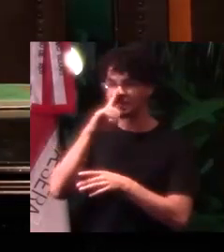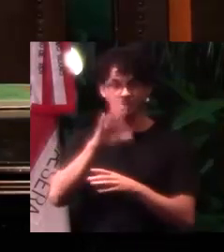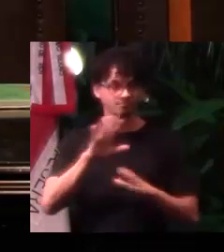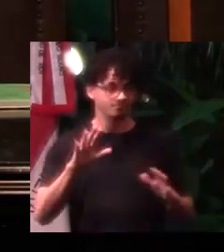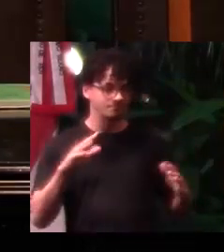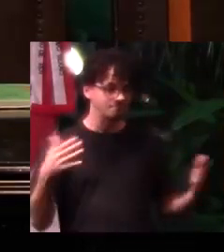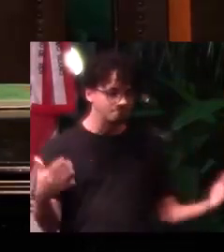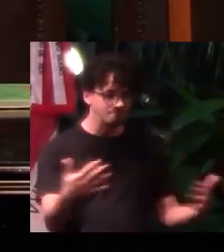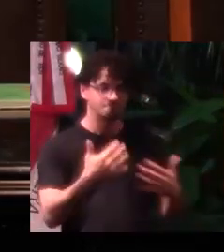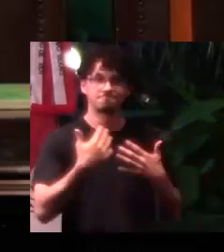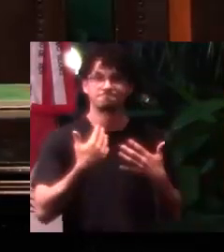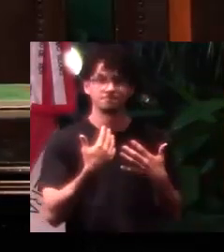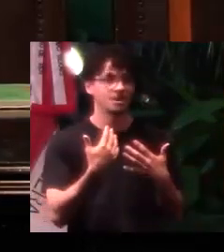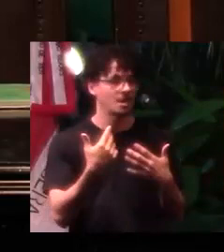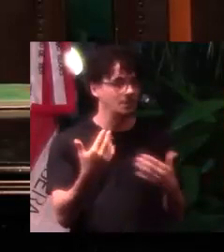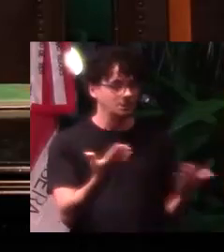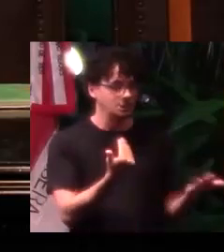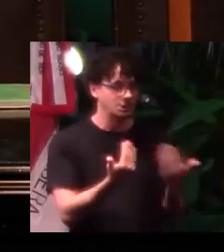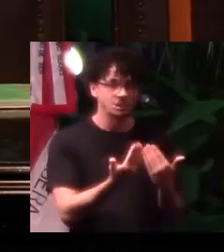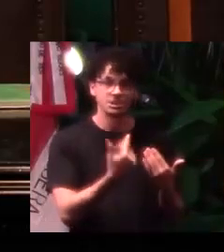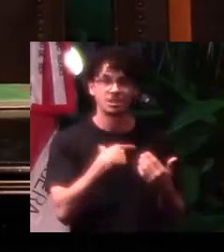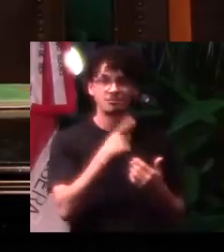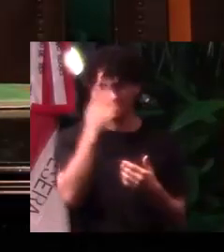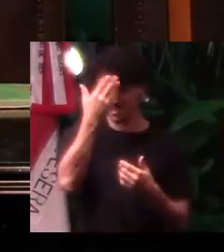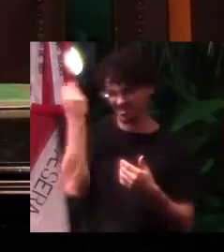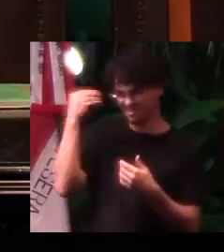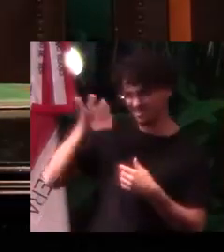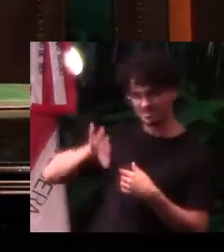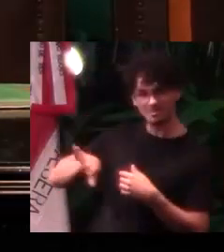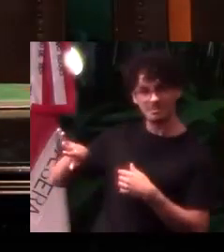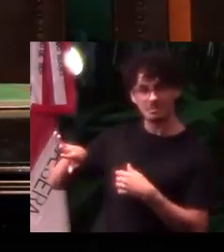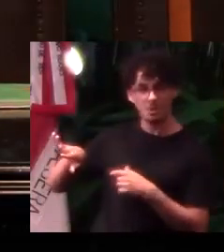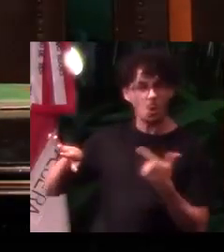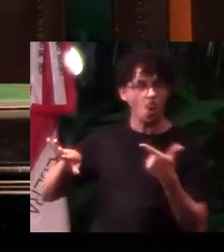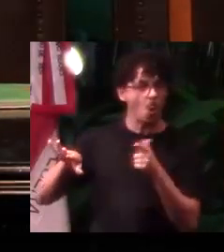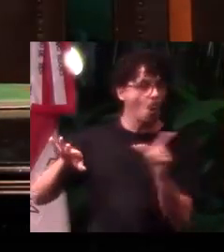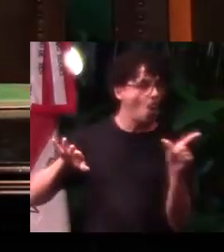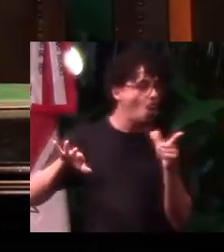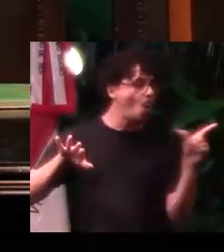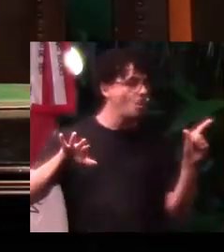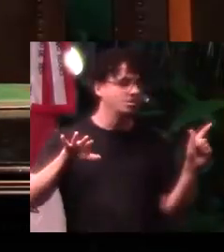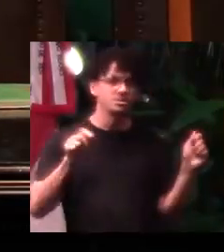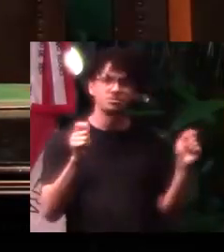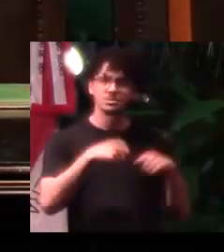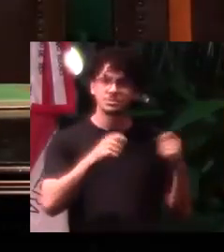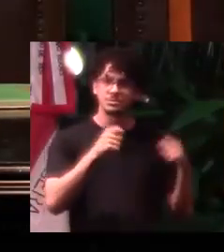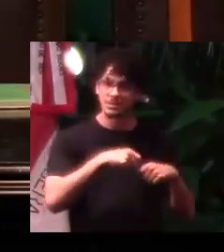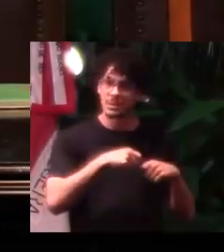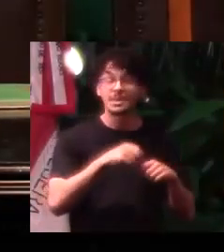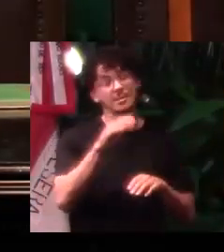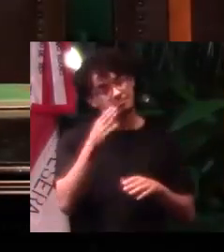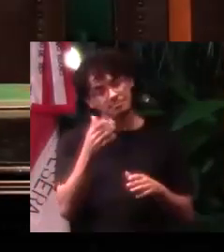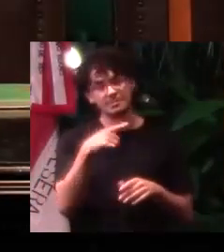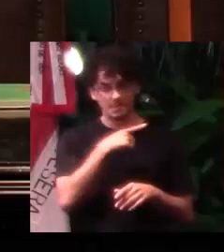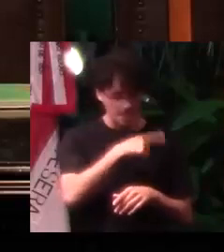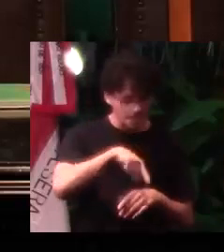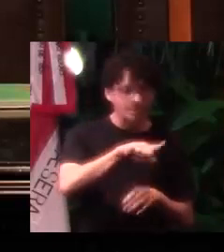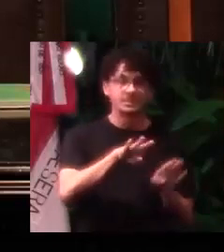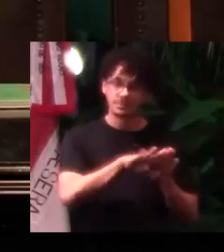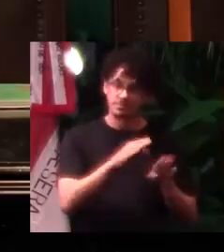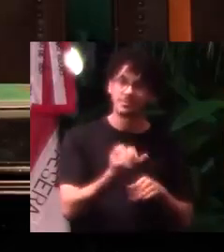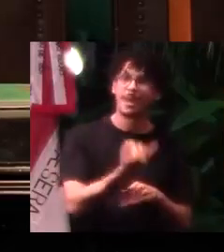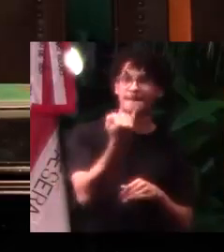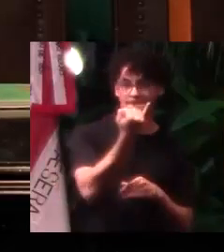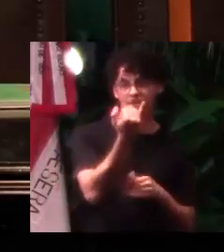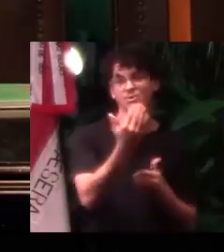abraçarmos, esquecendo dela, outras dimensões que podem até ter seu papel,